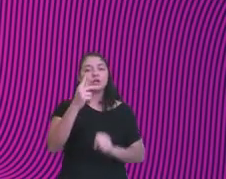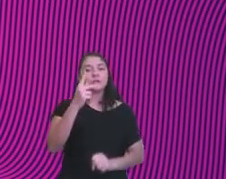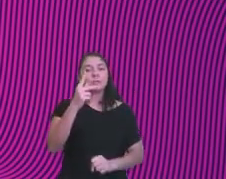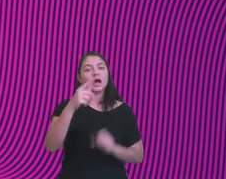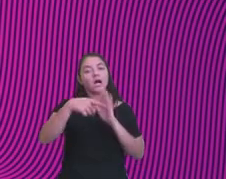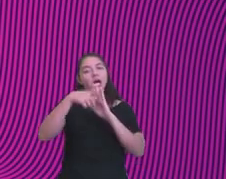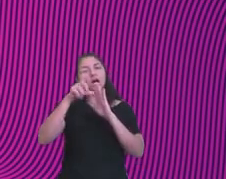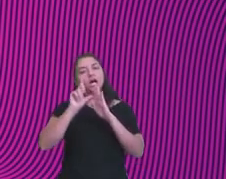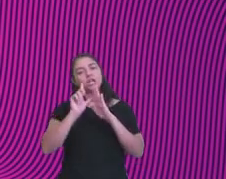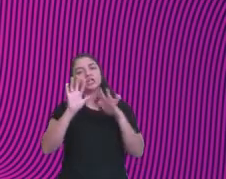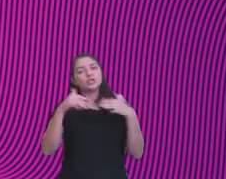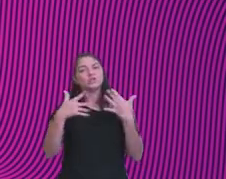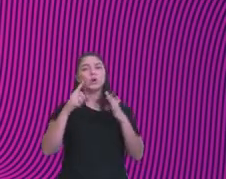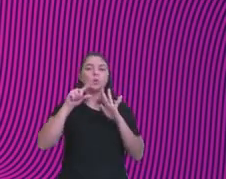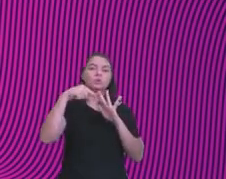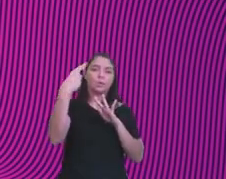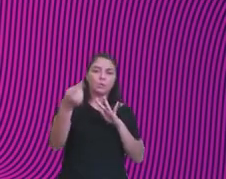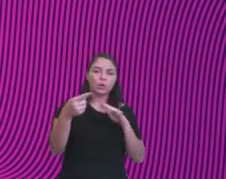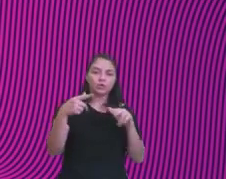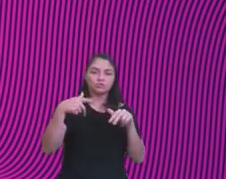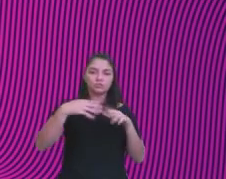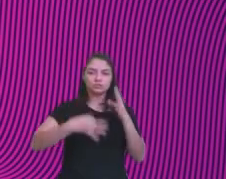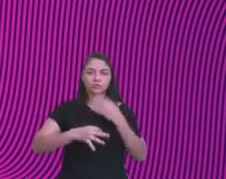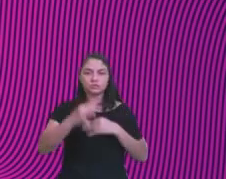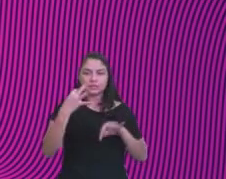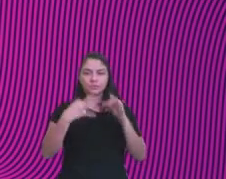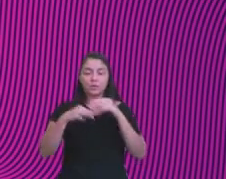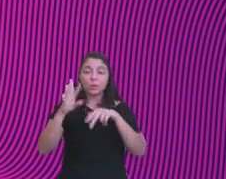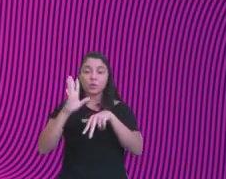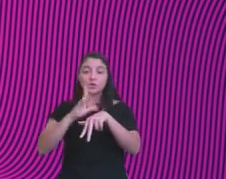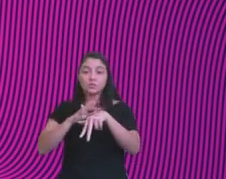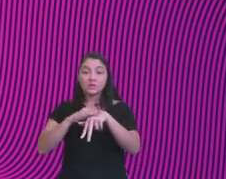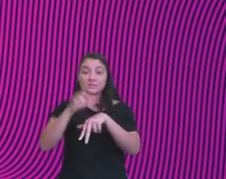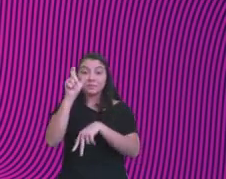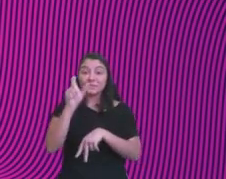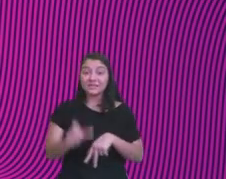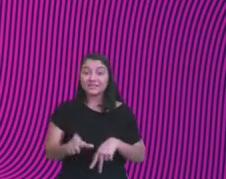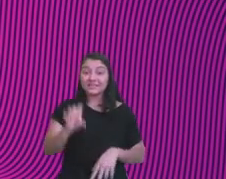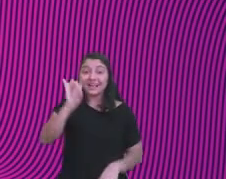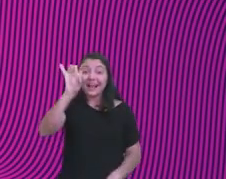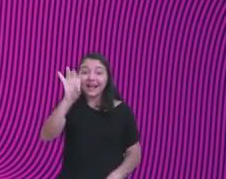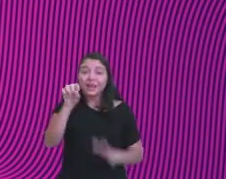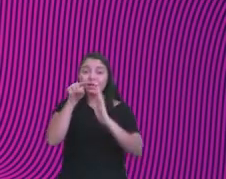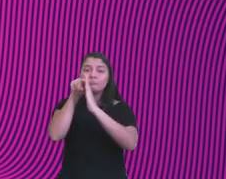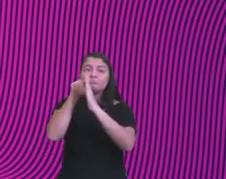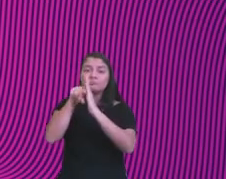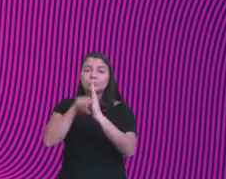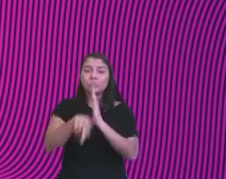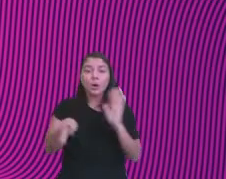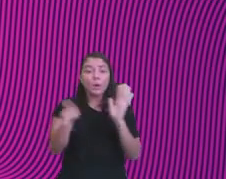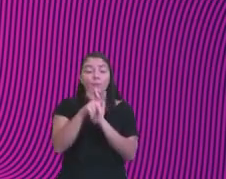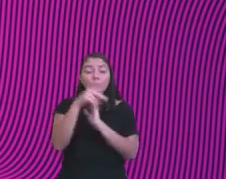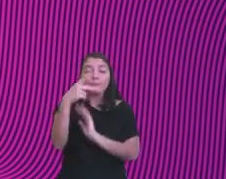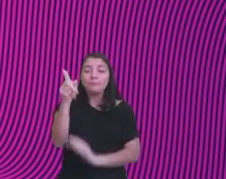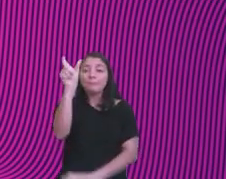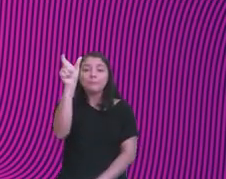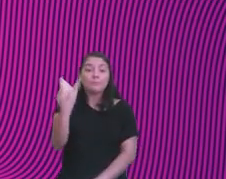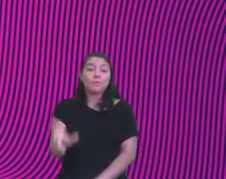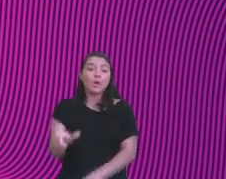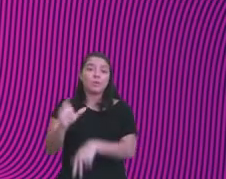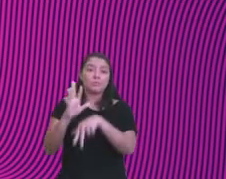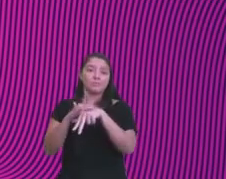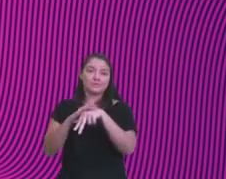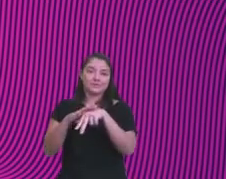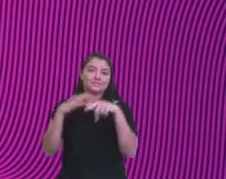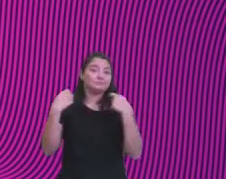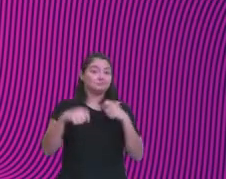avaliação da ressonância. Esses pacientes, eles precisam de um protocolo que é individualizado, né, e ele precisa ser angulado, ele precisa ser trabalhado de